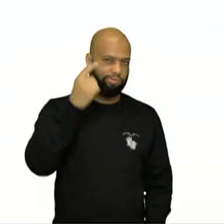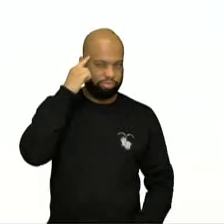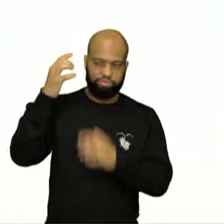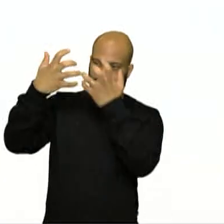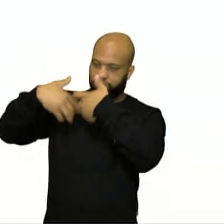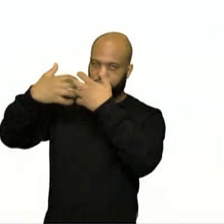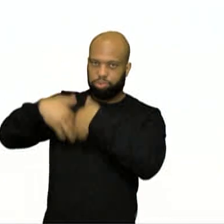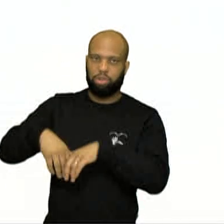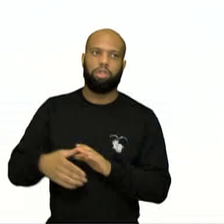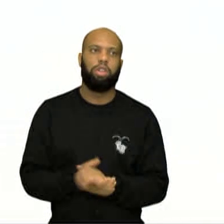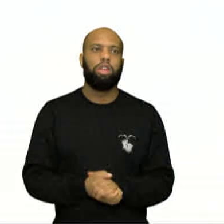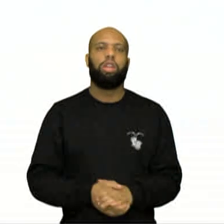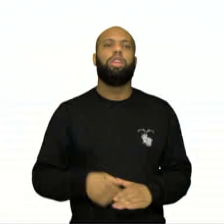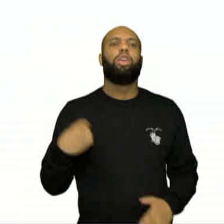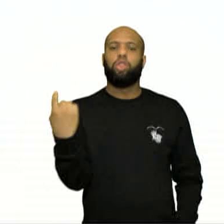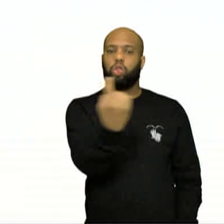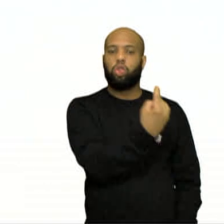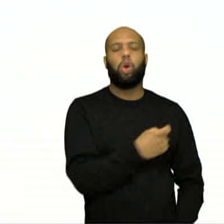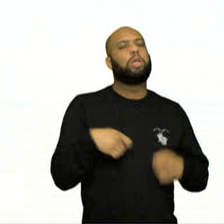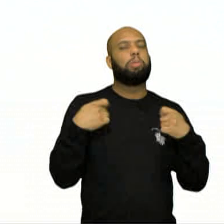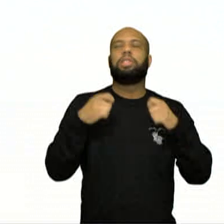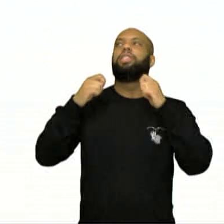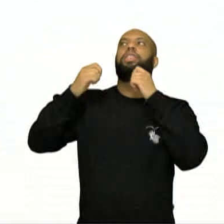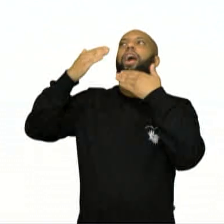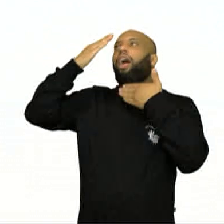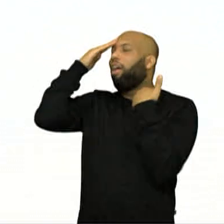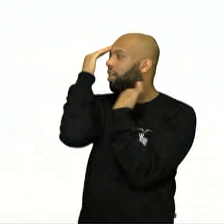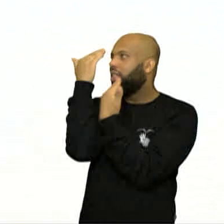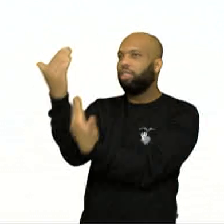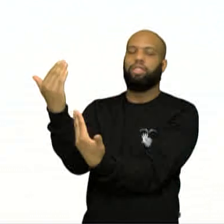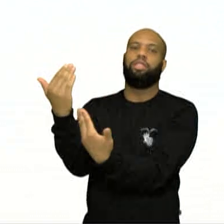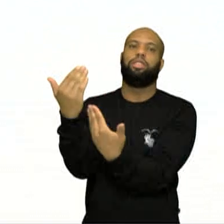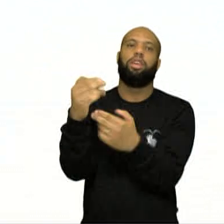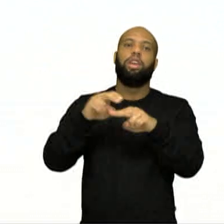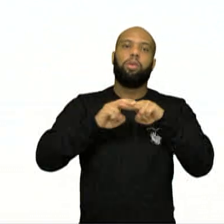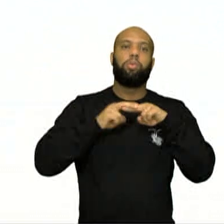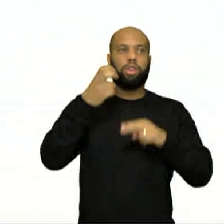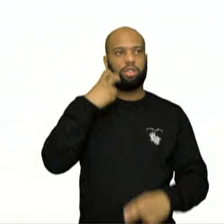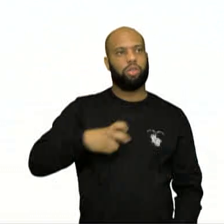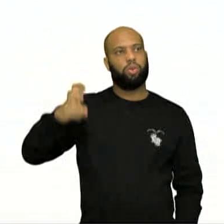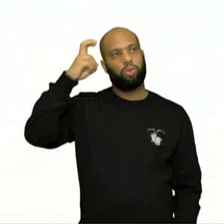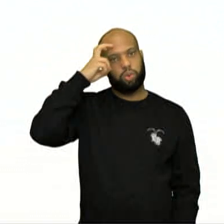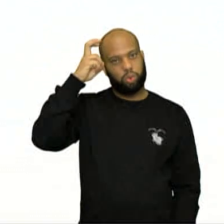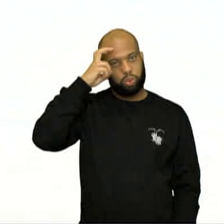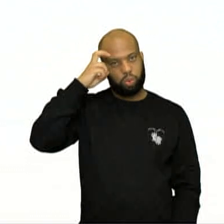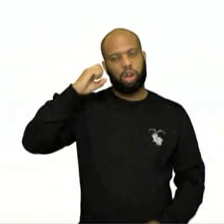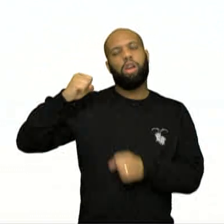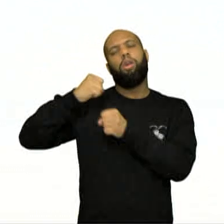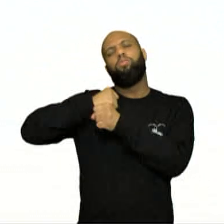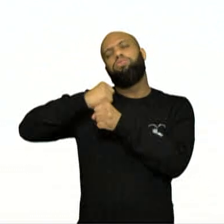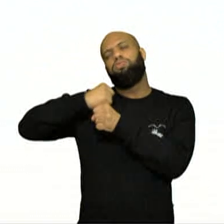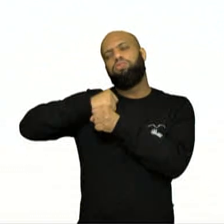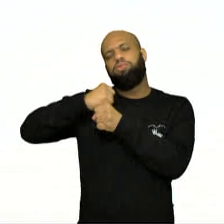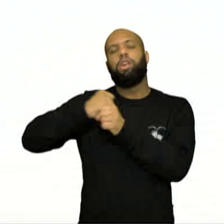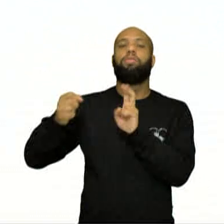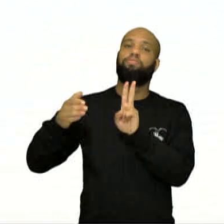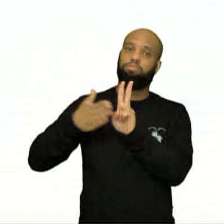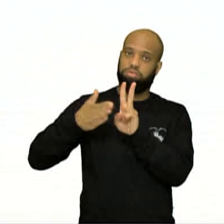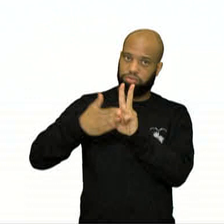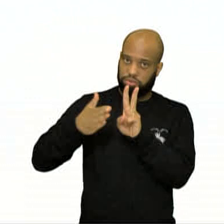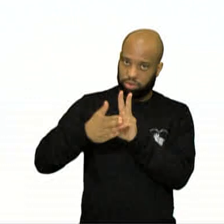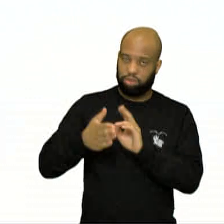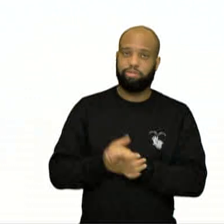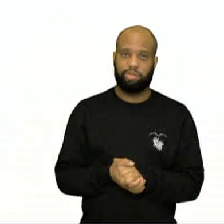pensando, enquanto nós devemos ser gratos, então, pela cultura milenar dos indígenas, que